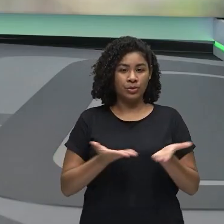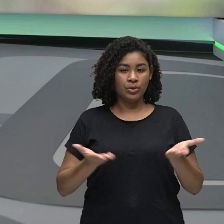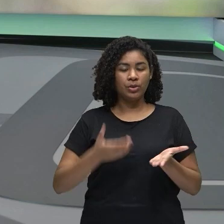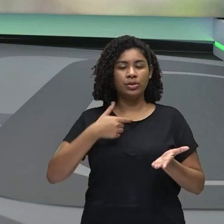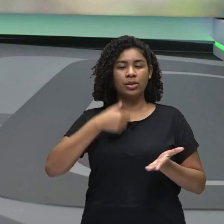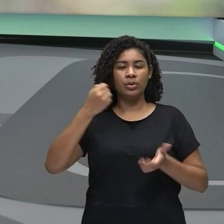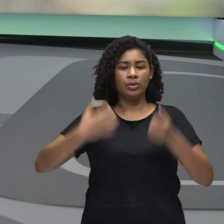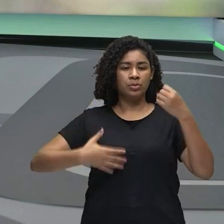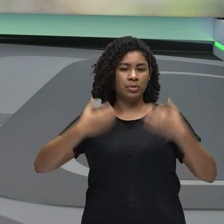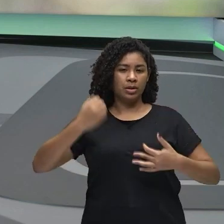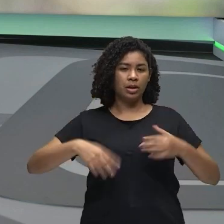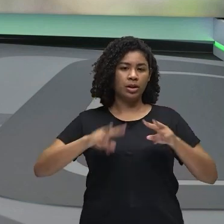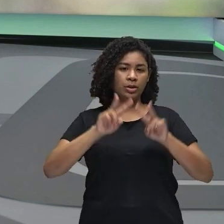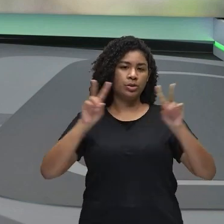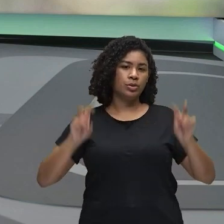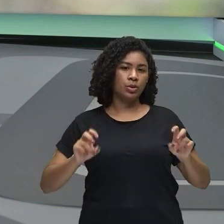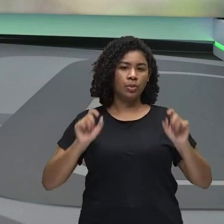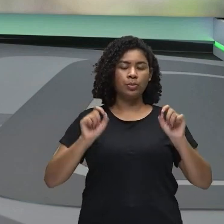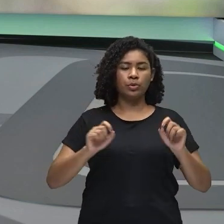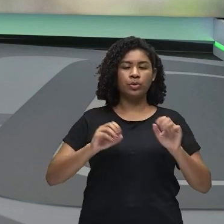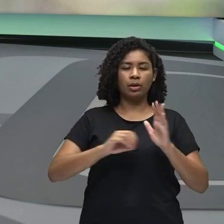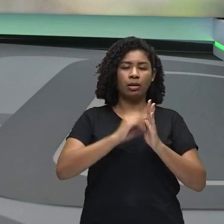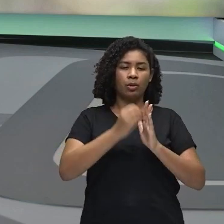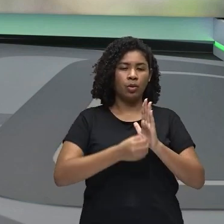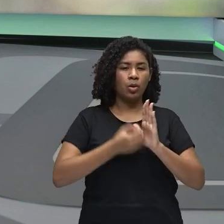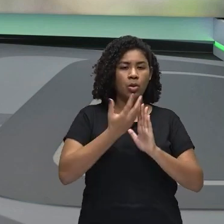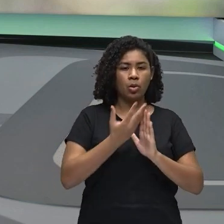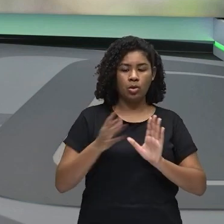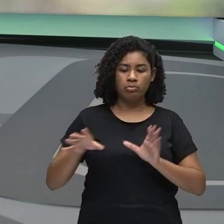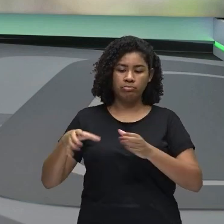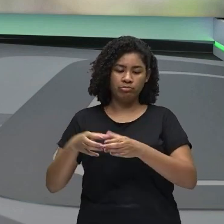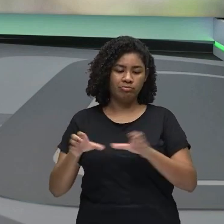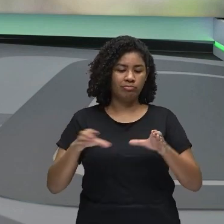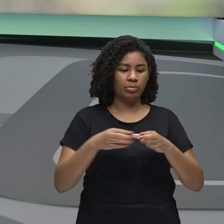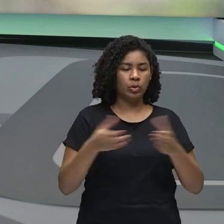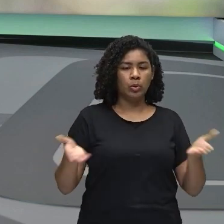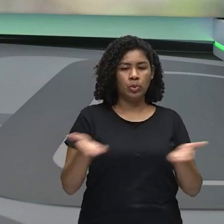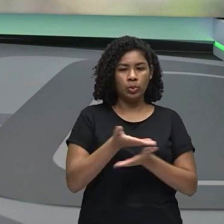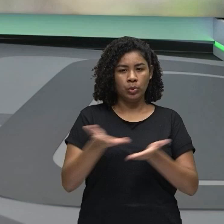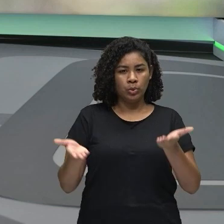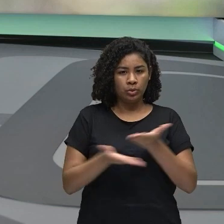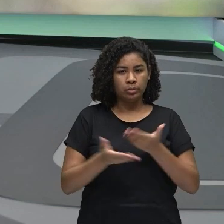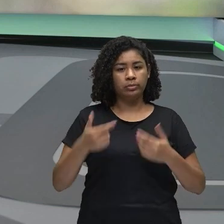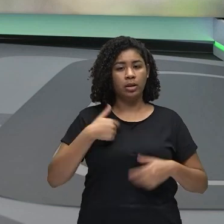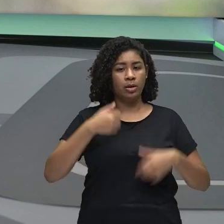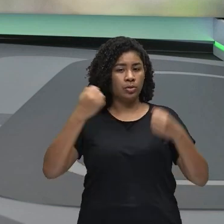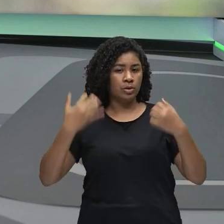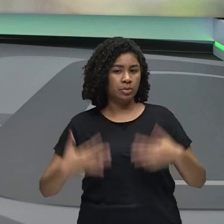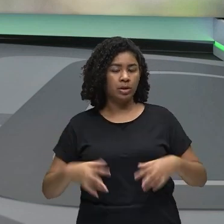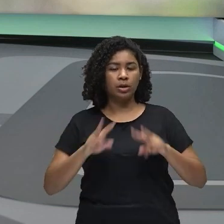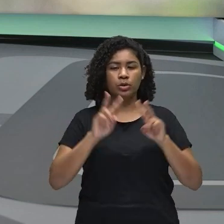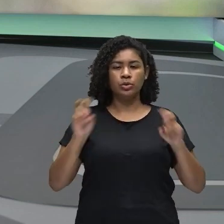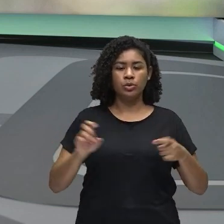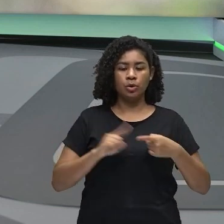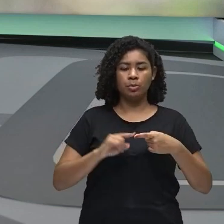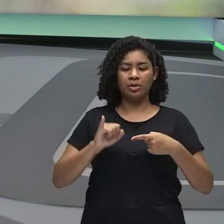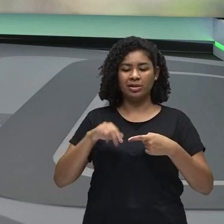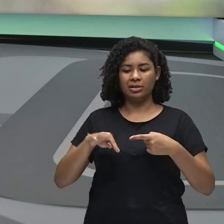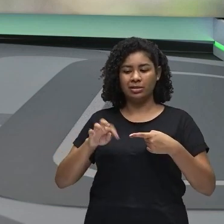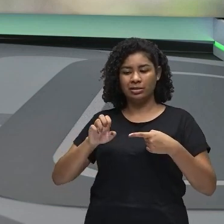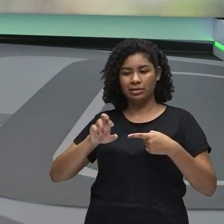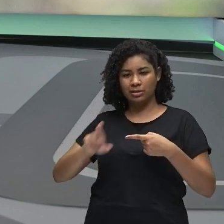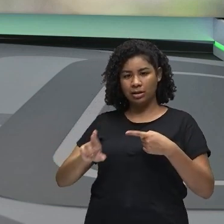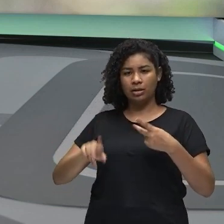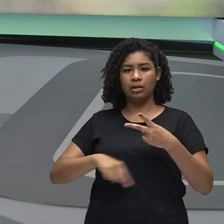sobre relações ecológicas. Falamos o que é uma relação interespecífica e o que é